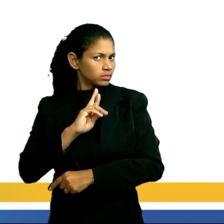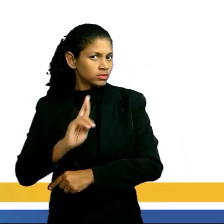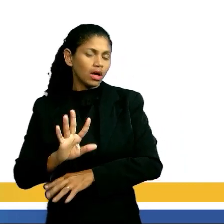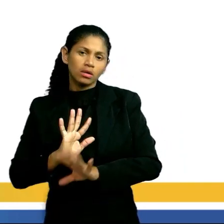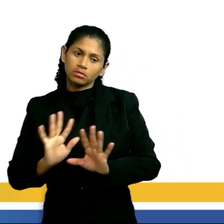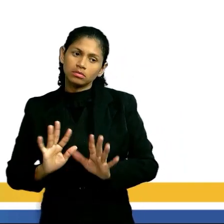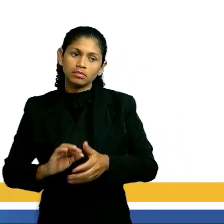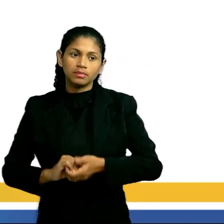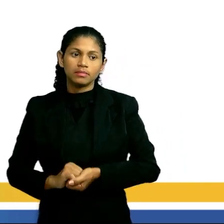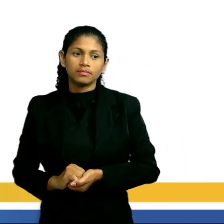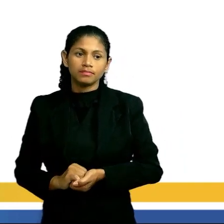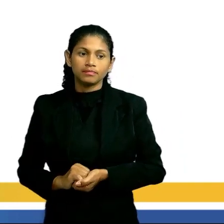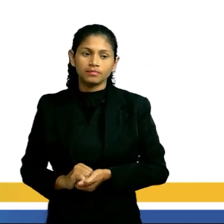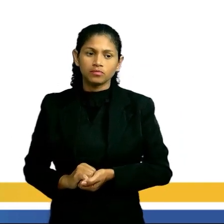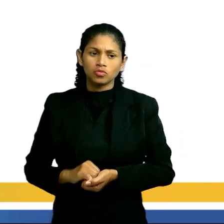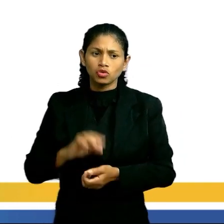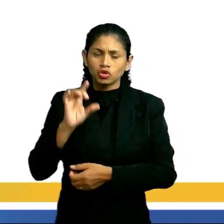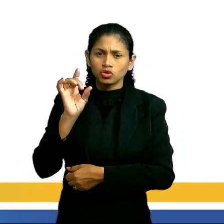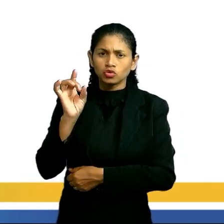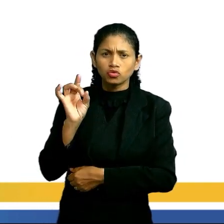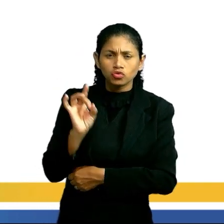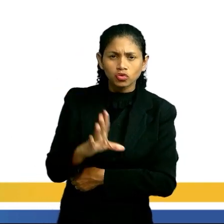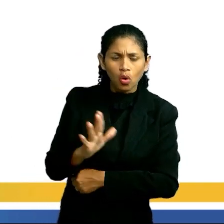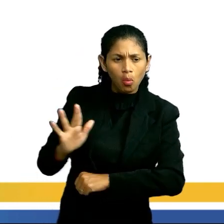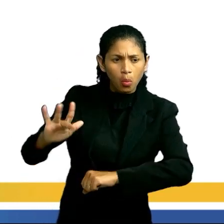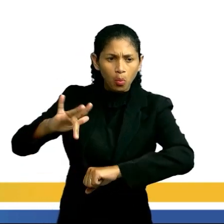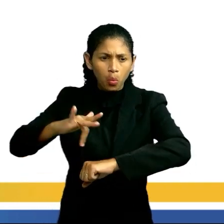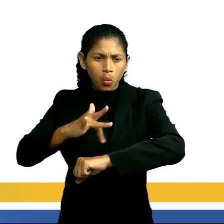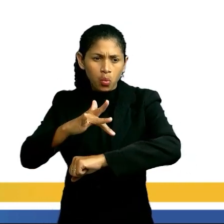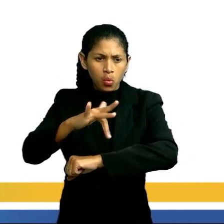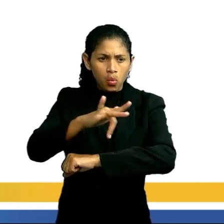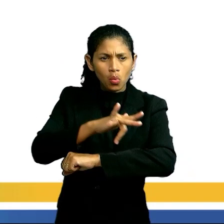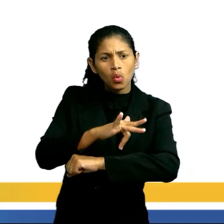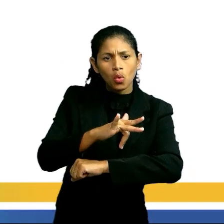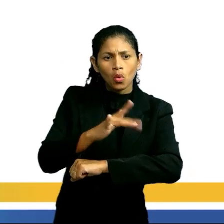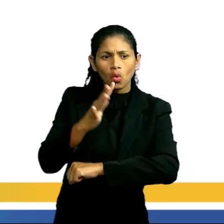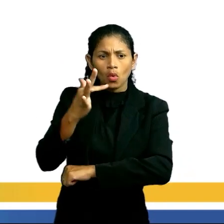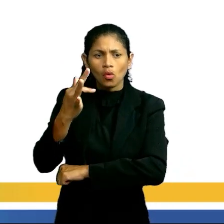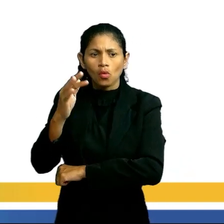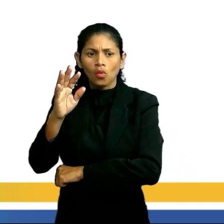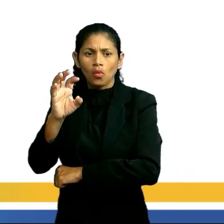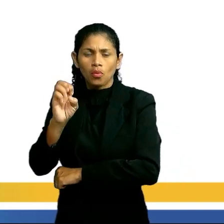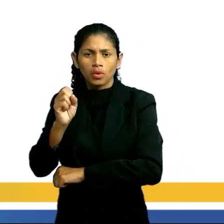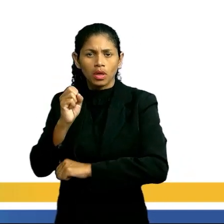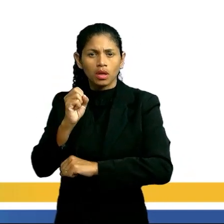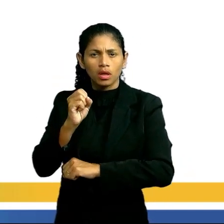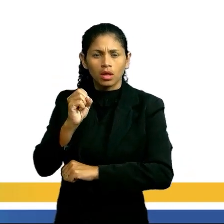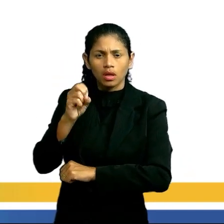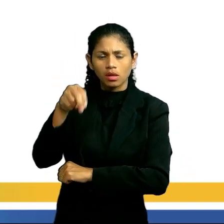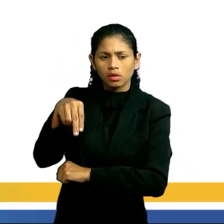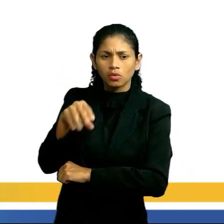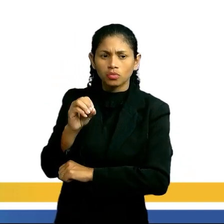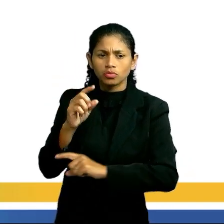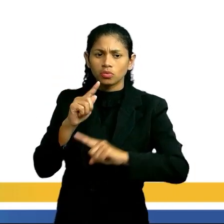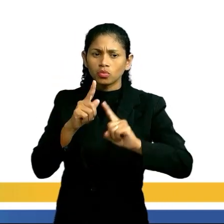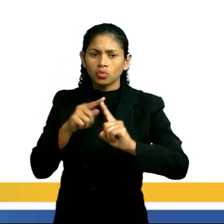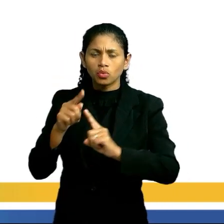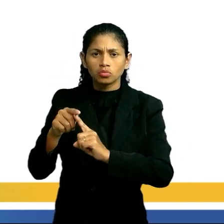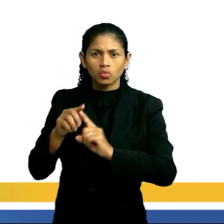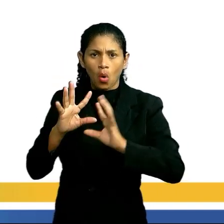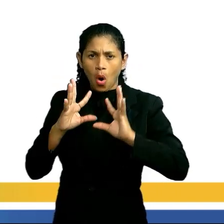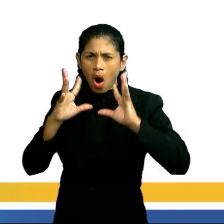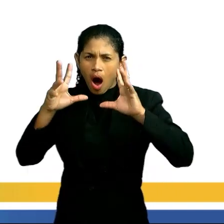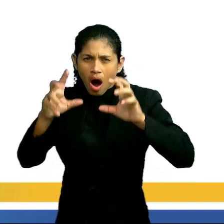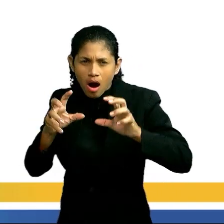Apenas moscas com fenótipo selvagem. Não tem um indivíduo lá com fenótipo não selvagem. A proporção 9